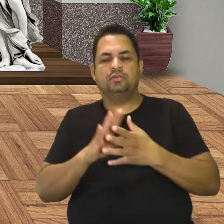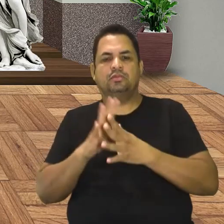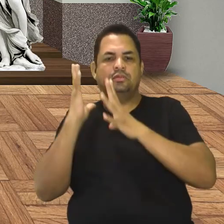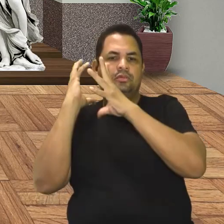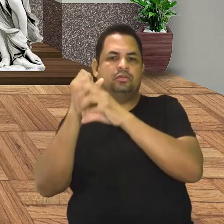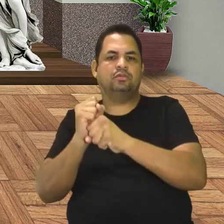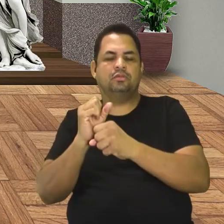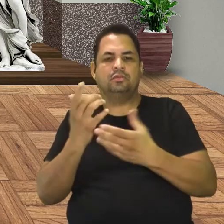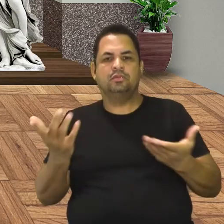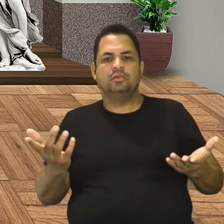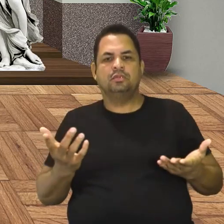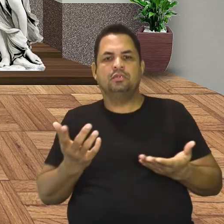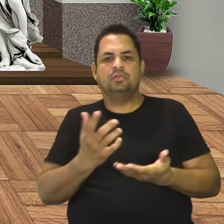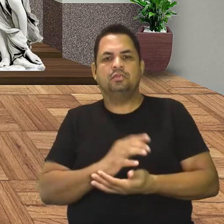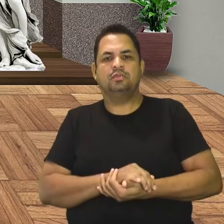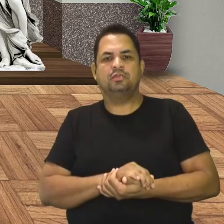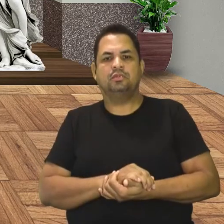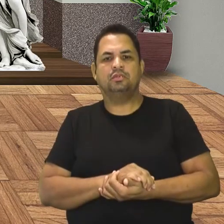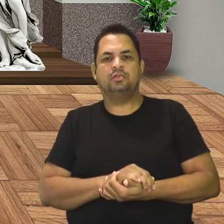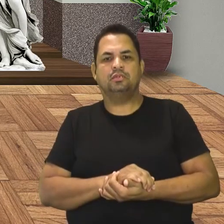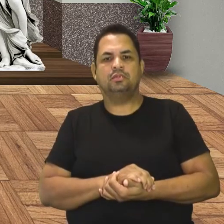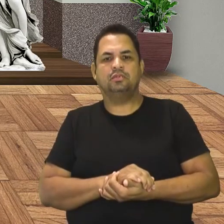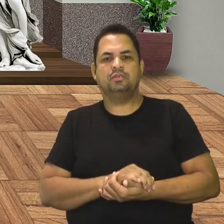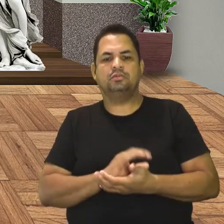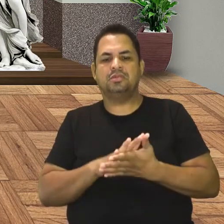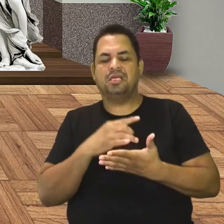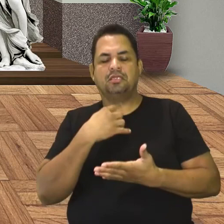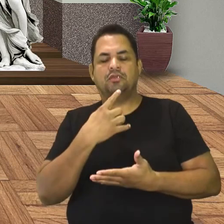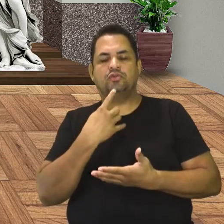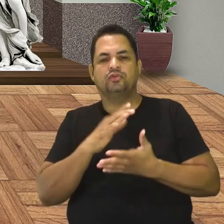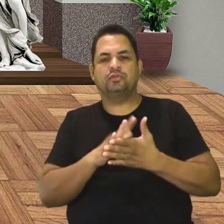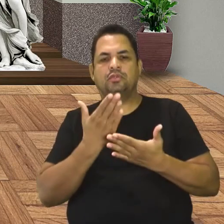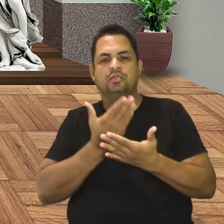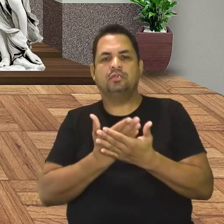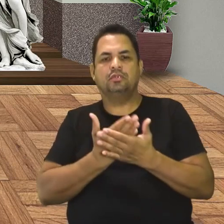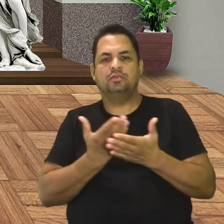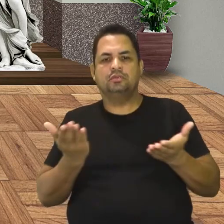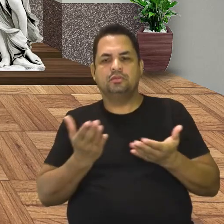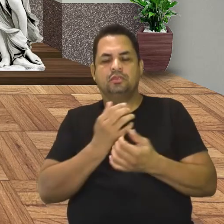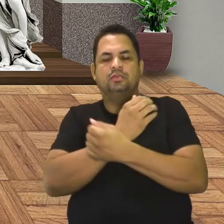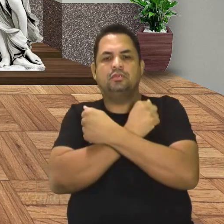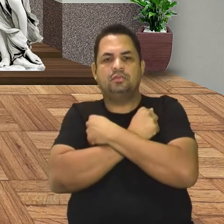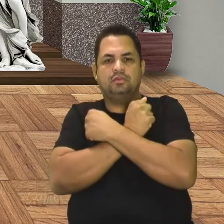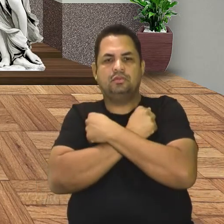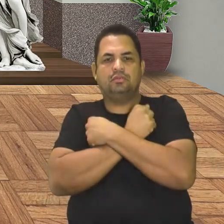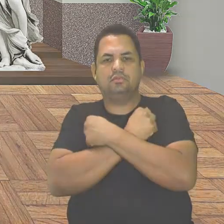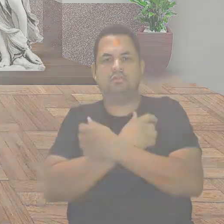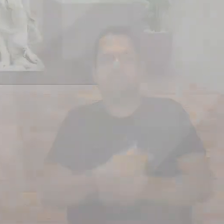revisão e a gente vai tirar qualquer dúvida da aula de hoje. Um grande abraço.